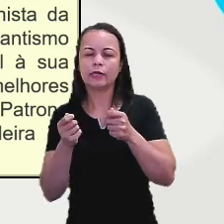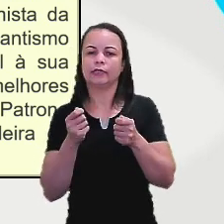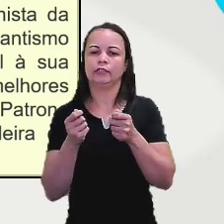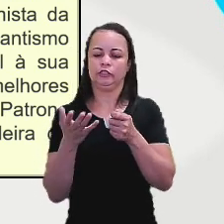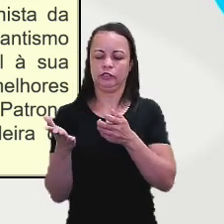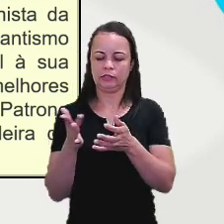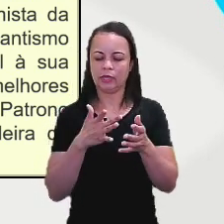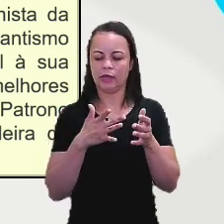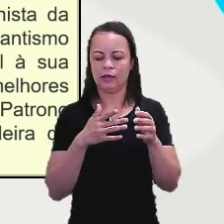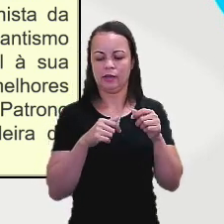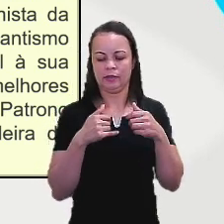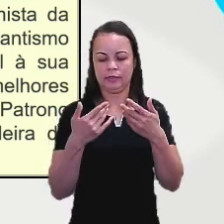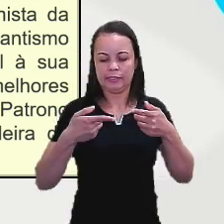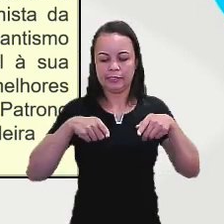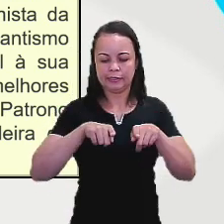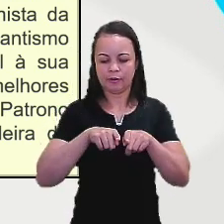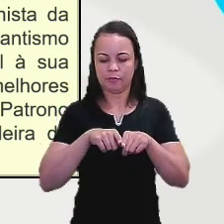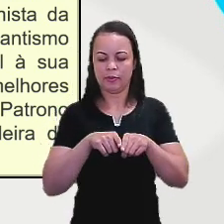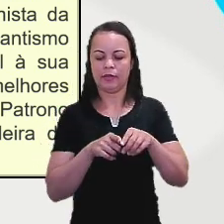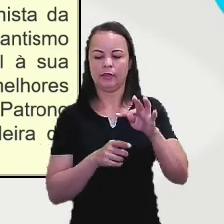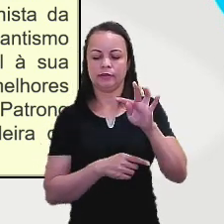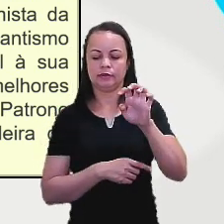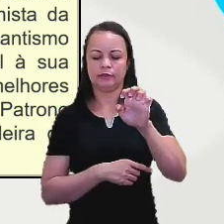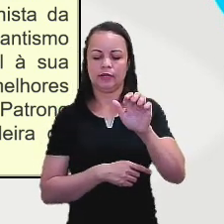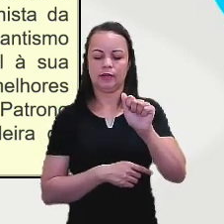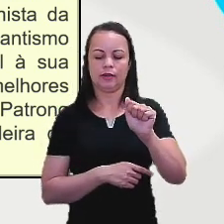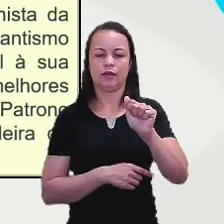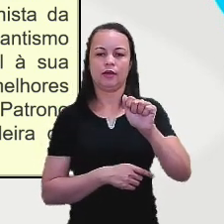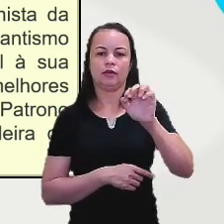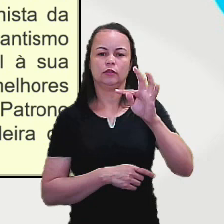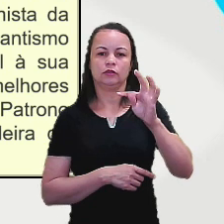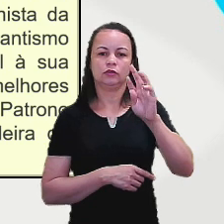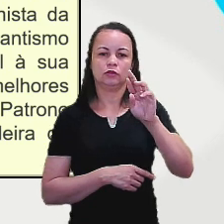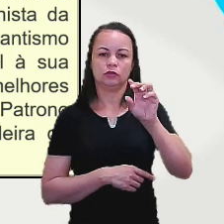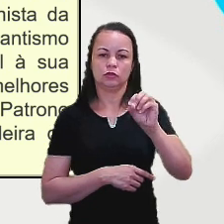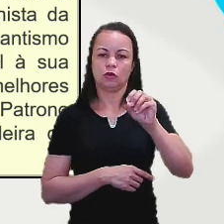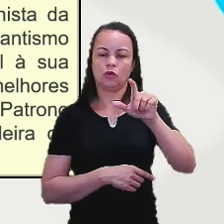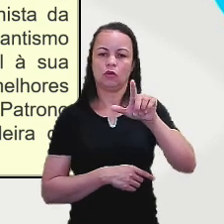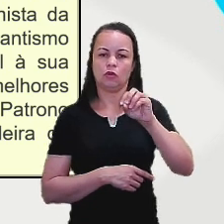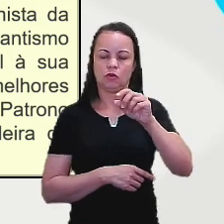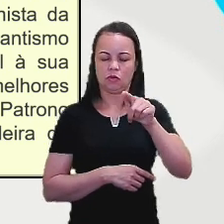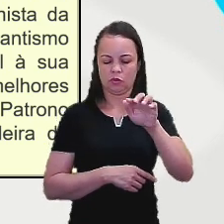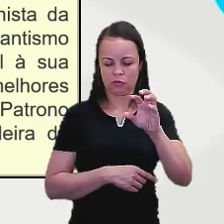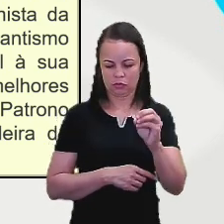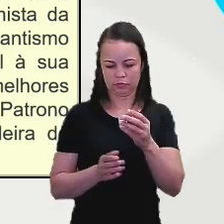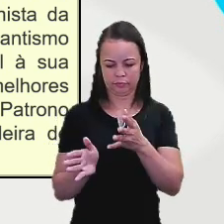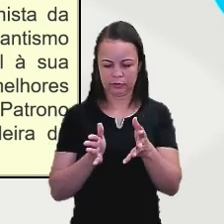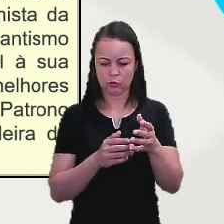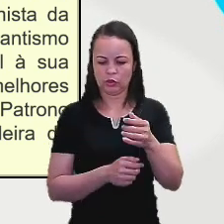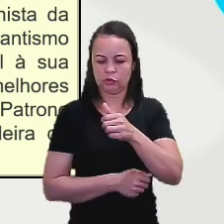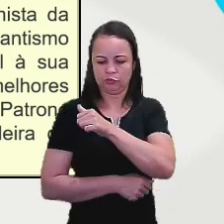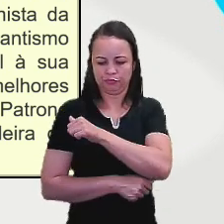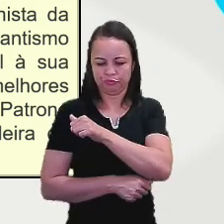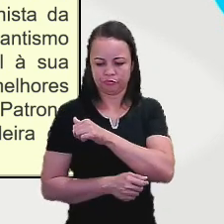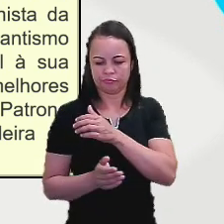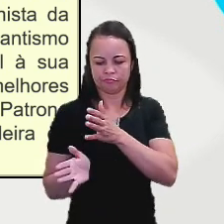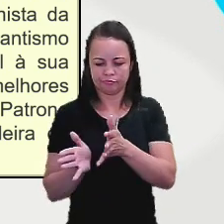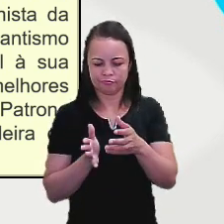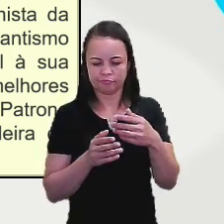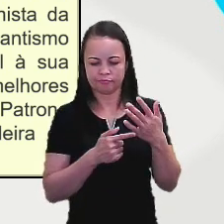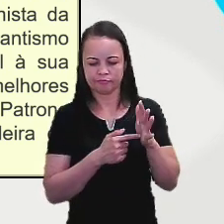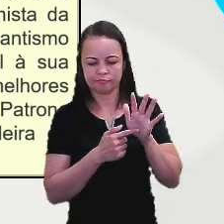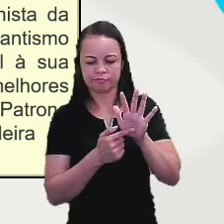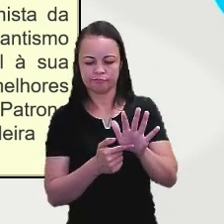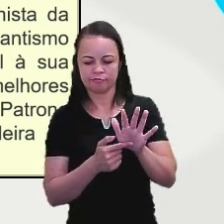poeta indianista da primeira geração romântica. Deu romantismo ao tema índio e uma feição nacional à